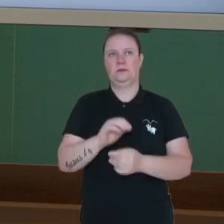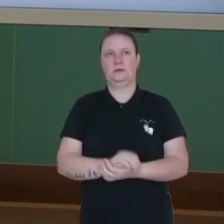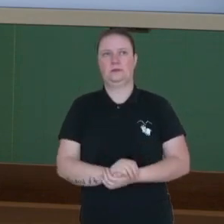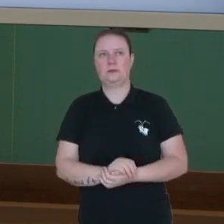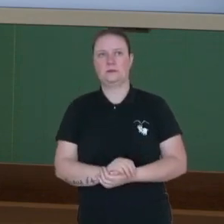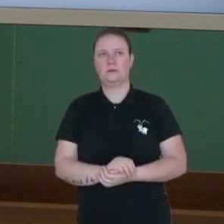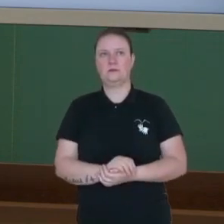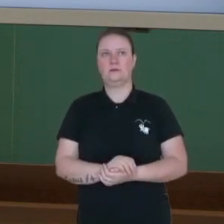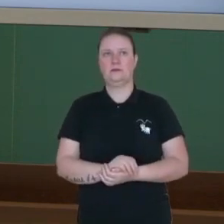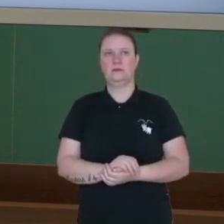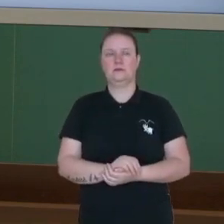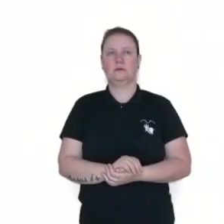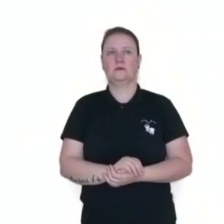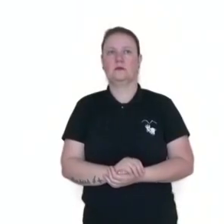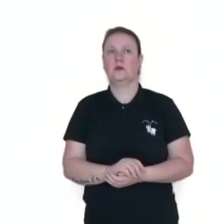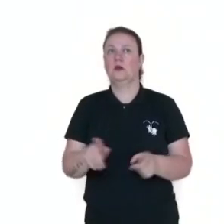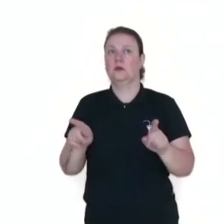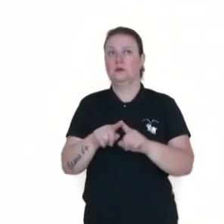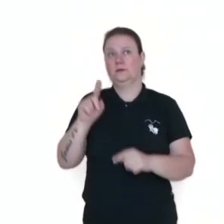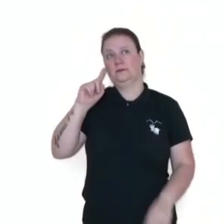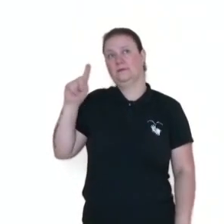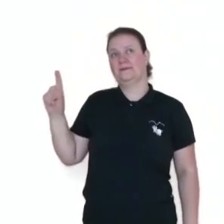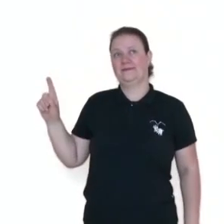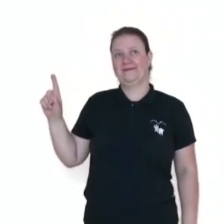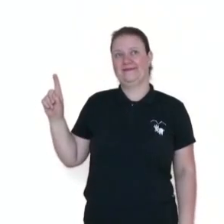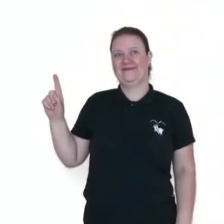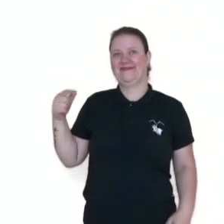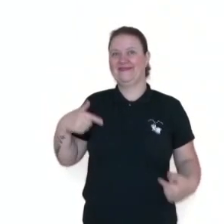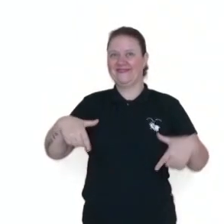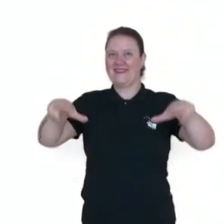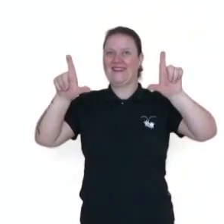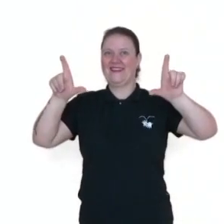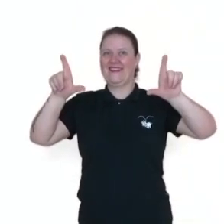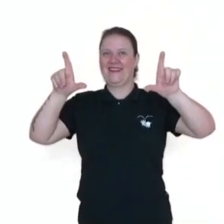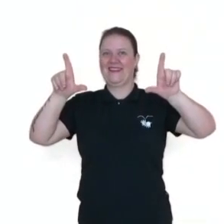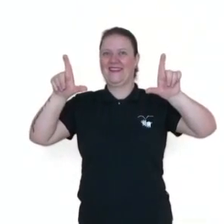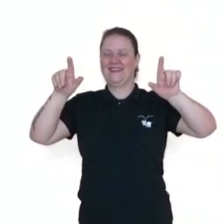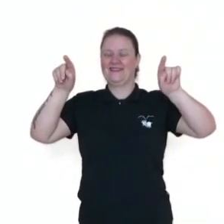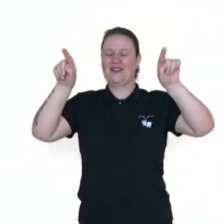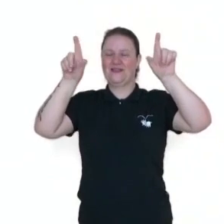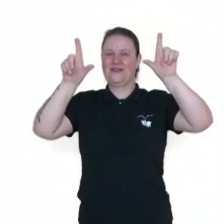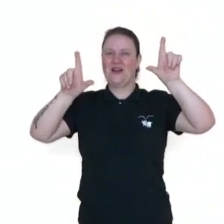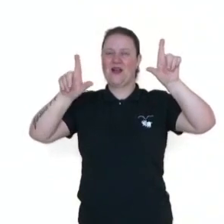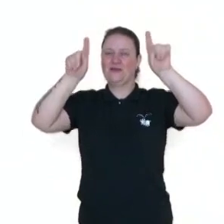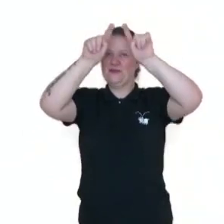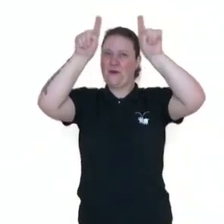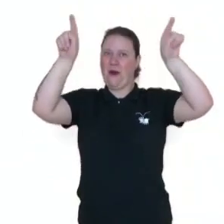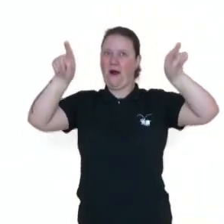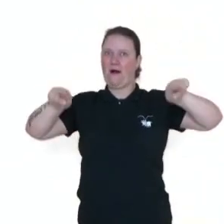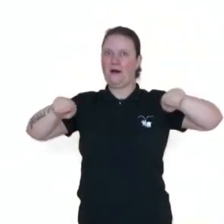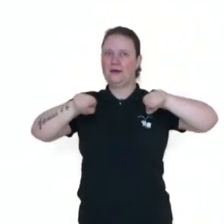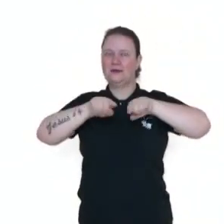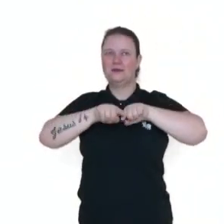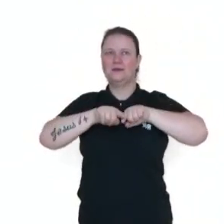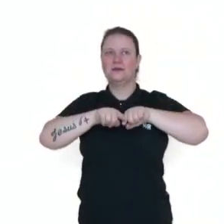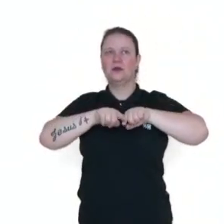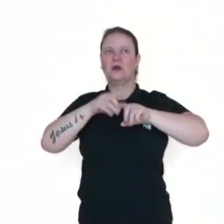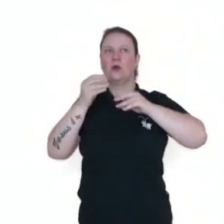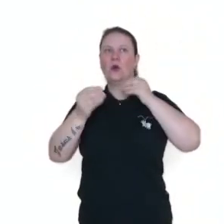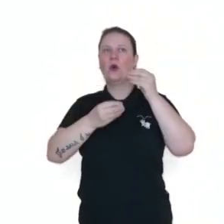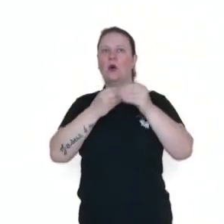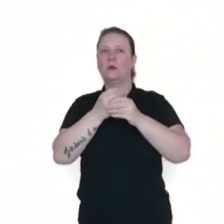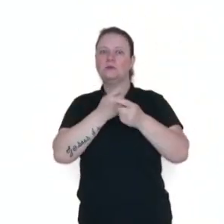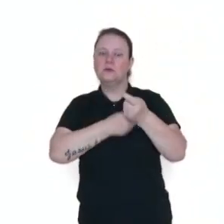eu trago aqui essa tela do Alfred Andersen para ilustrar, né, o sapeco da erva mate. Ela movimentou